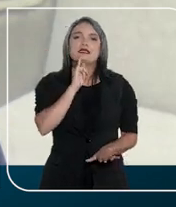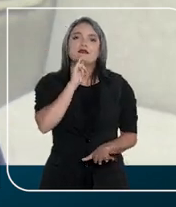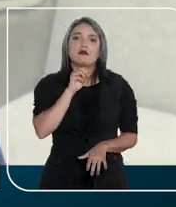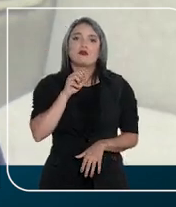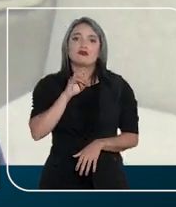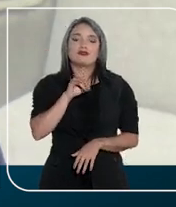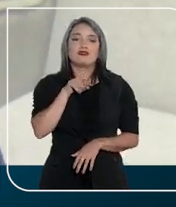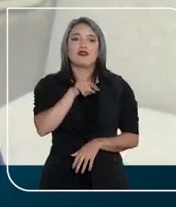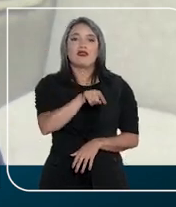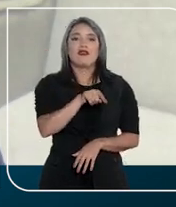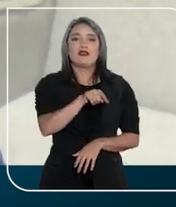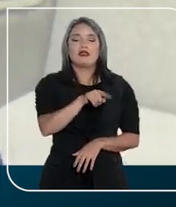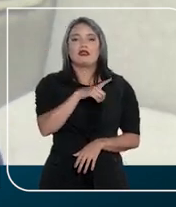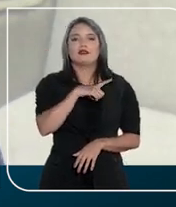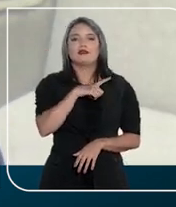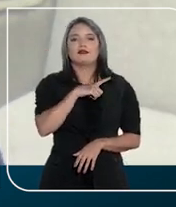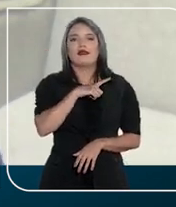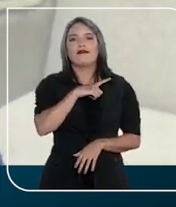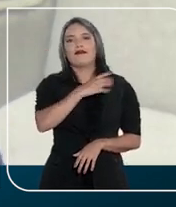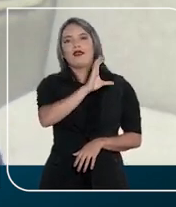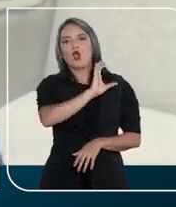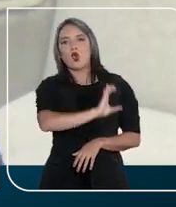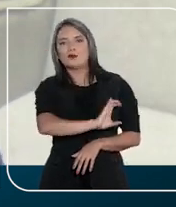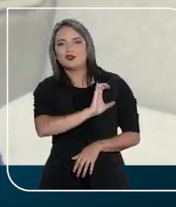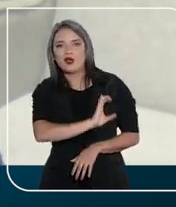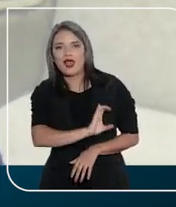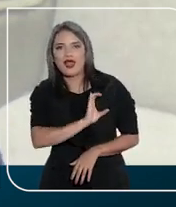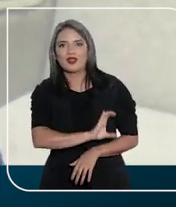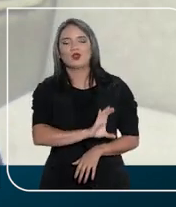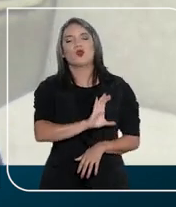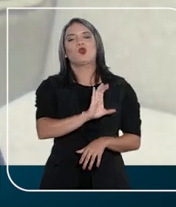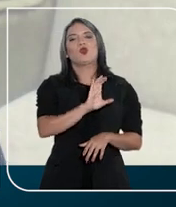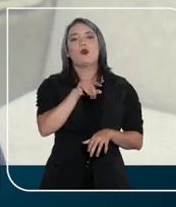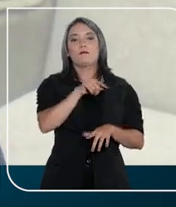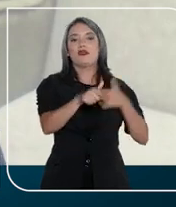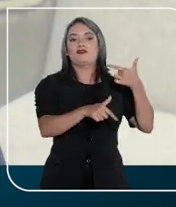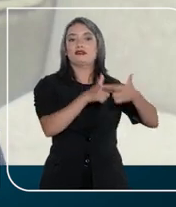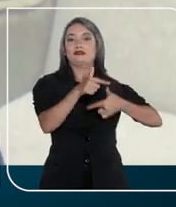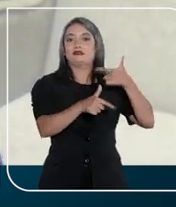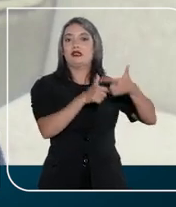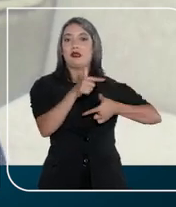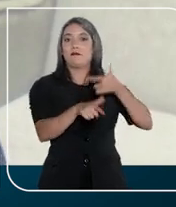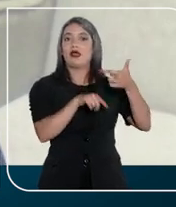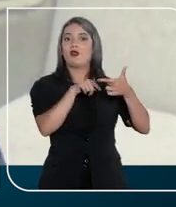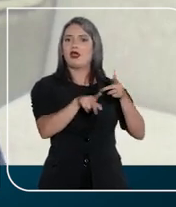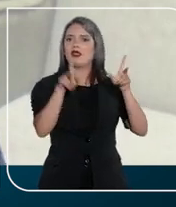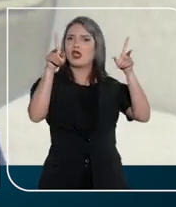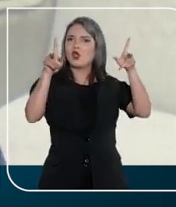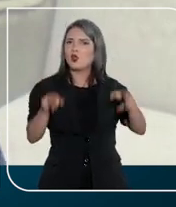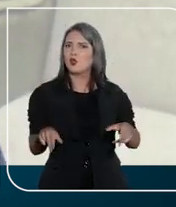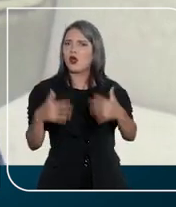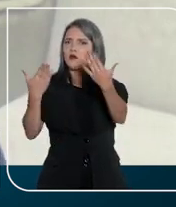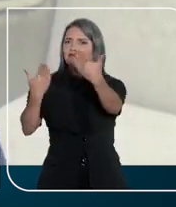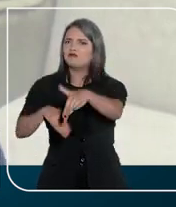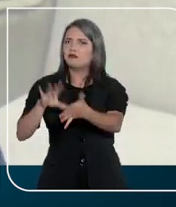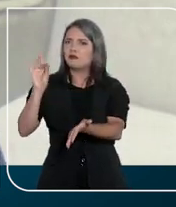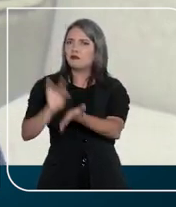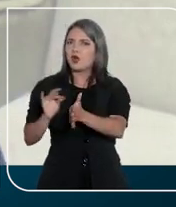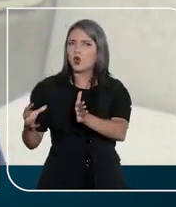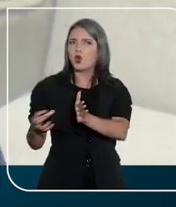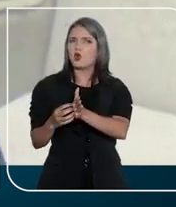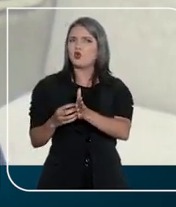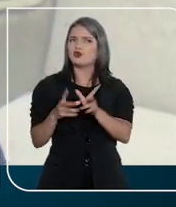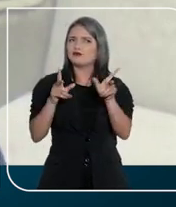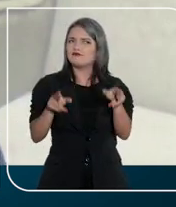a admissão de cargos comissionados para exercício de atividades que coincidem com aquelas reservadas aos